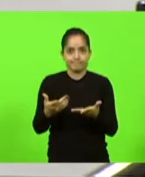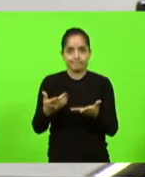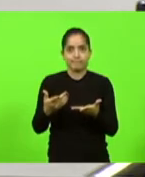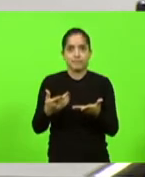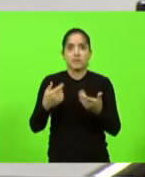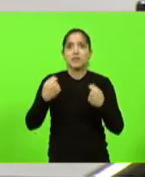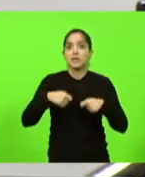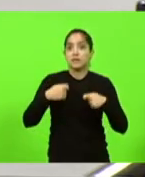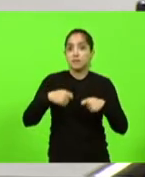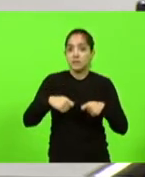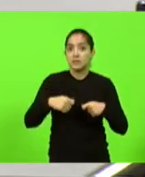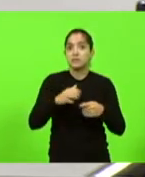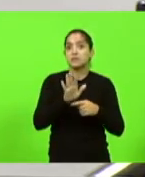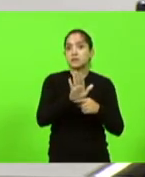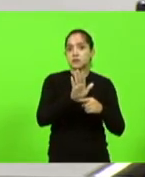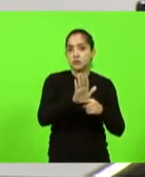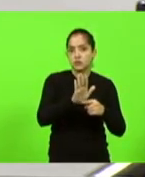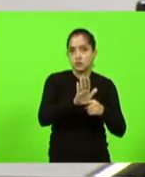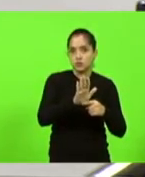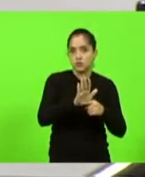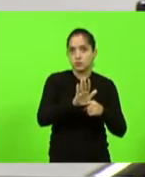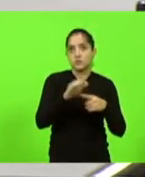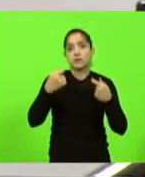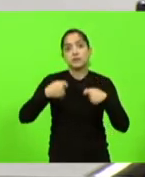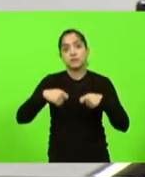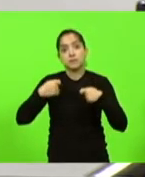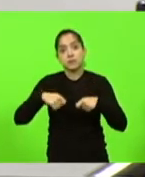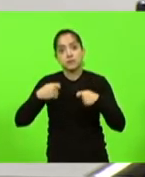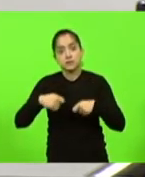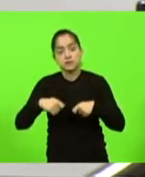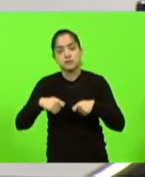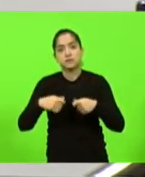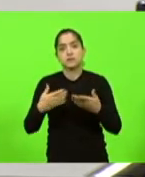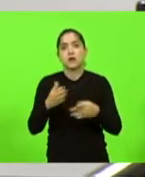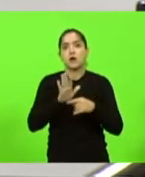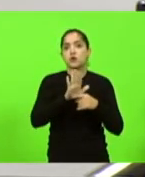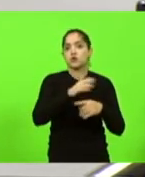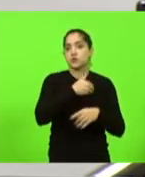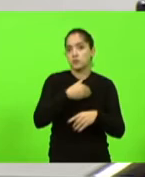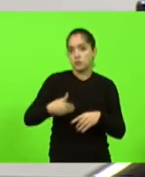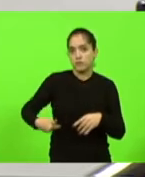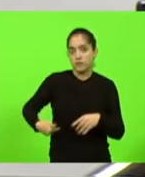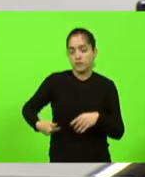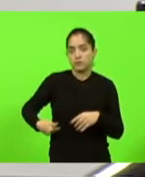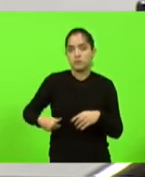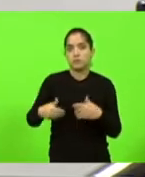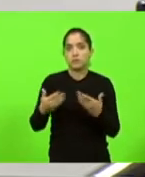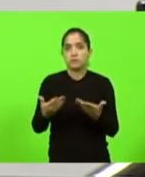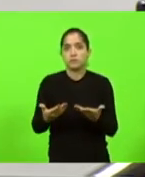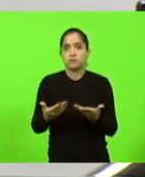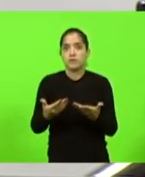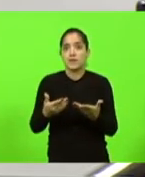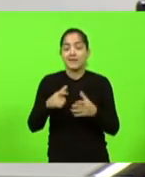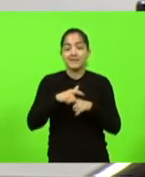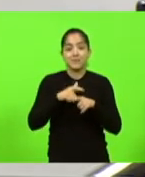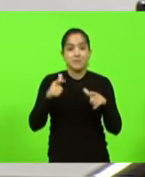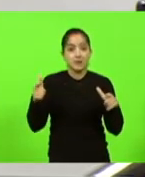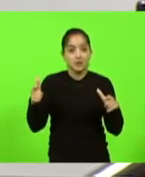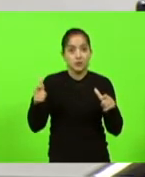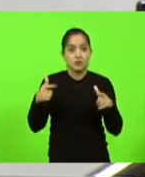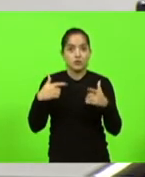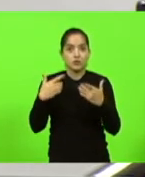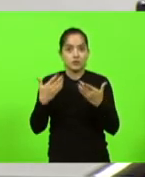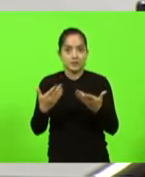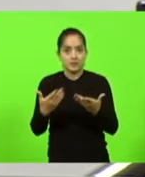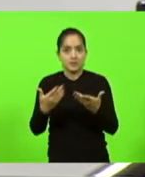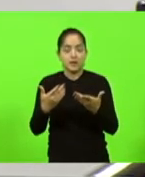estendida do governo do Estado, municípios que precisam da mão estendida do governo federal. Que, na maioria das vezes, a sua